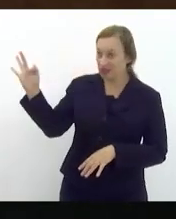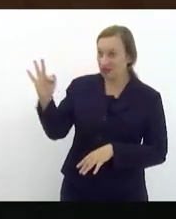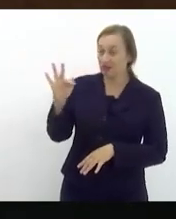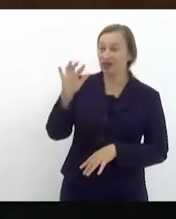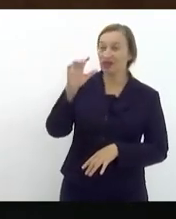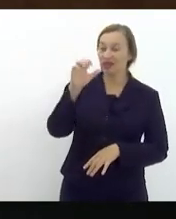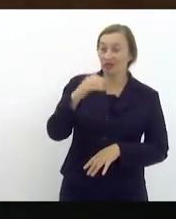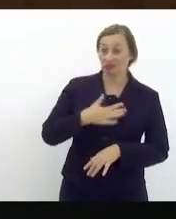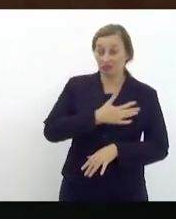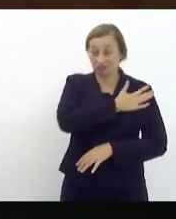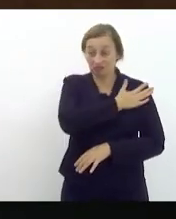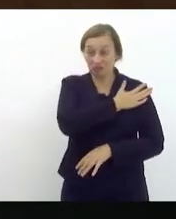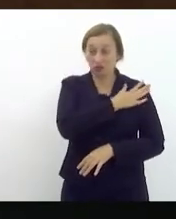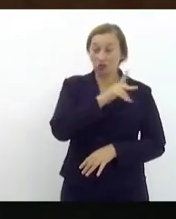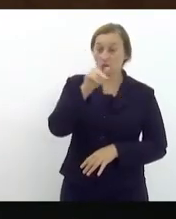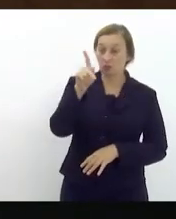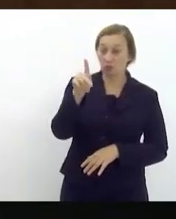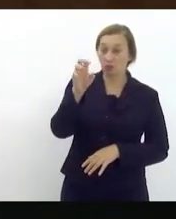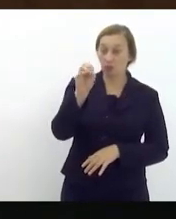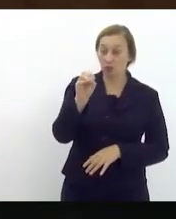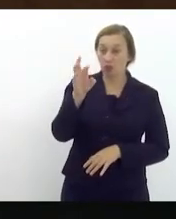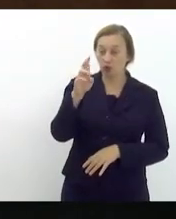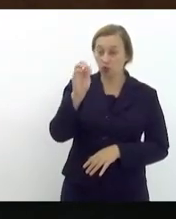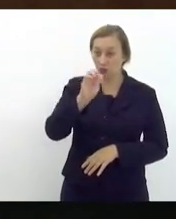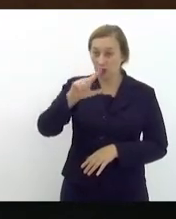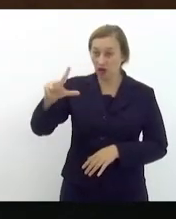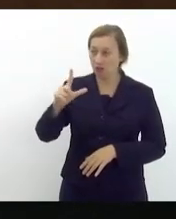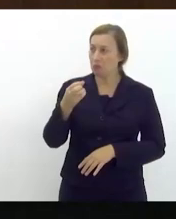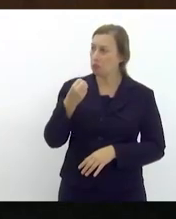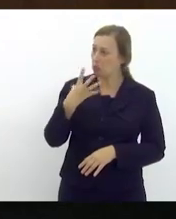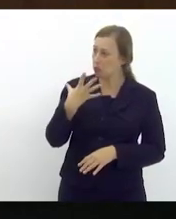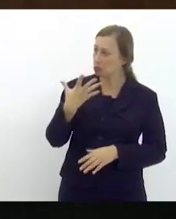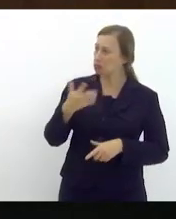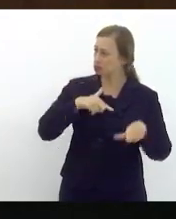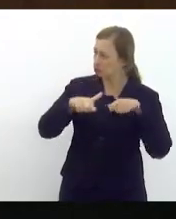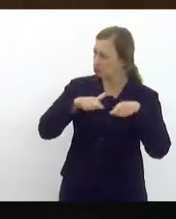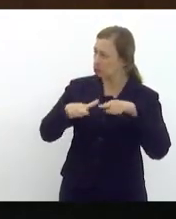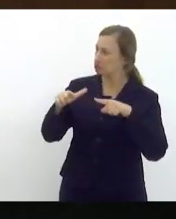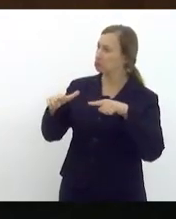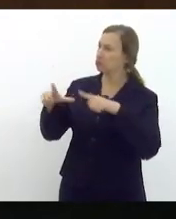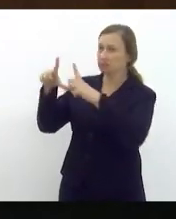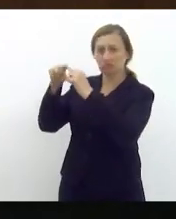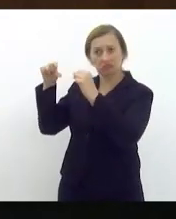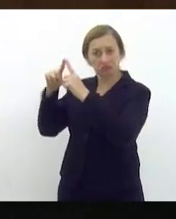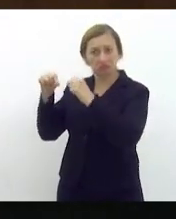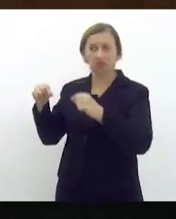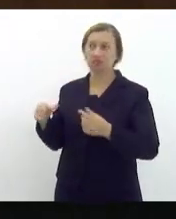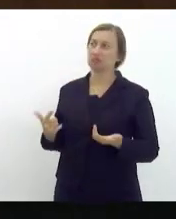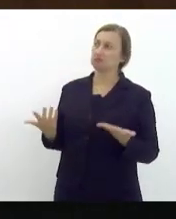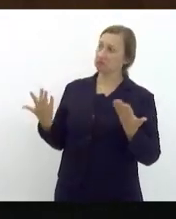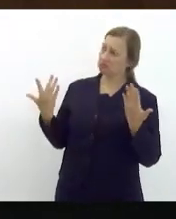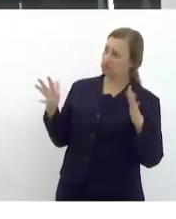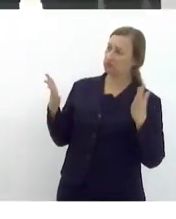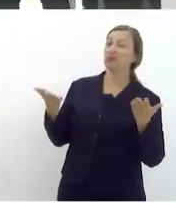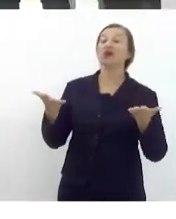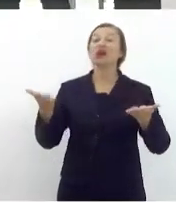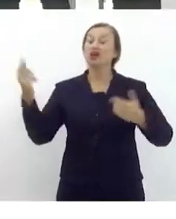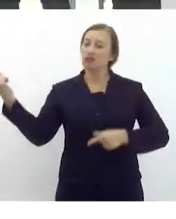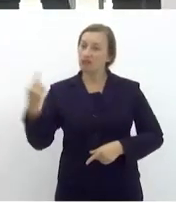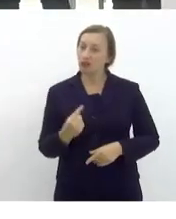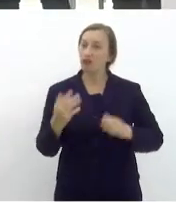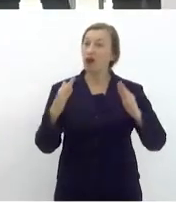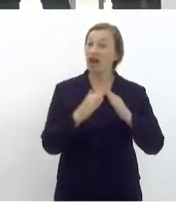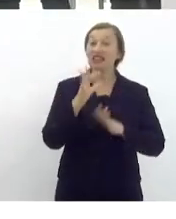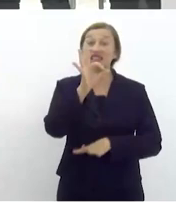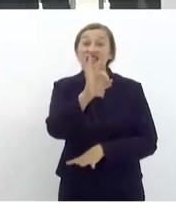que aliás tem feito um brilhante trabalho em Brasília fica aqui o meu reconhecimento ao Deputado Portugal veio a casa para